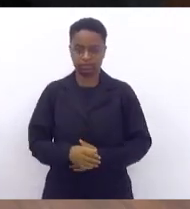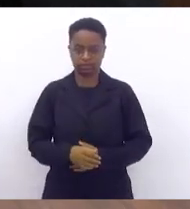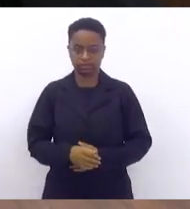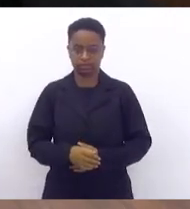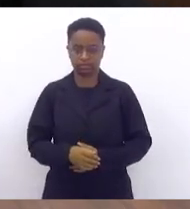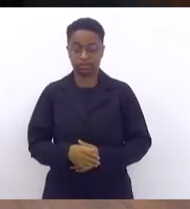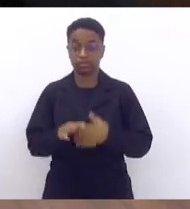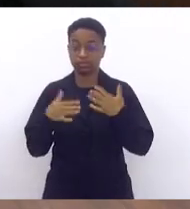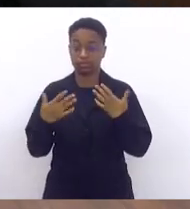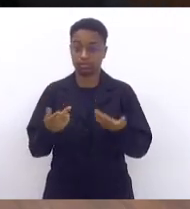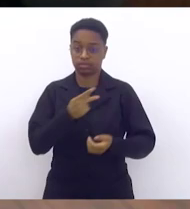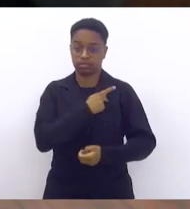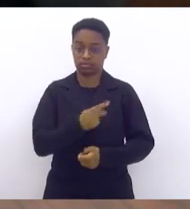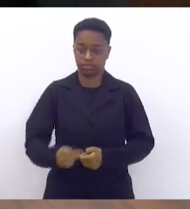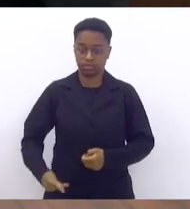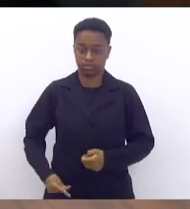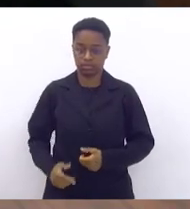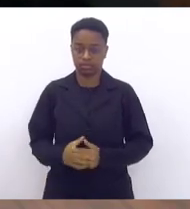Então, senhora presidente,